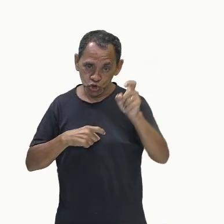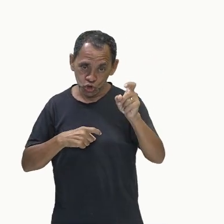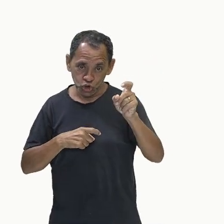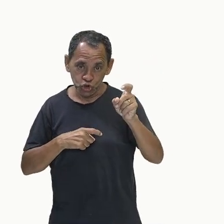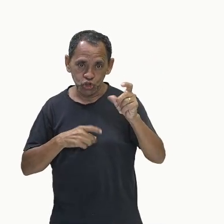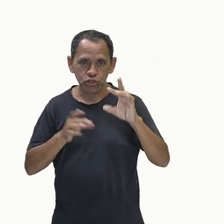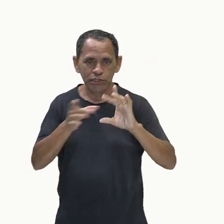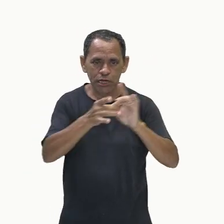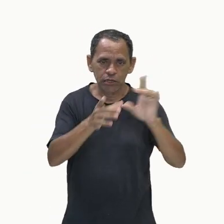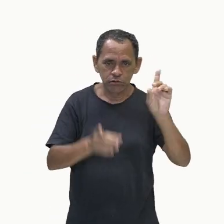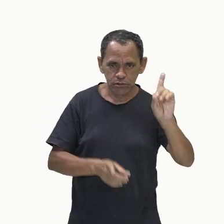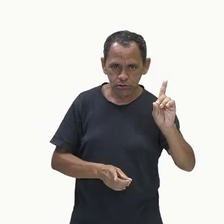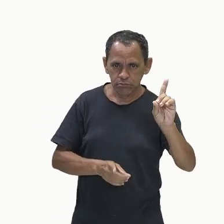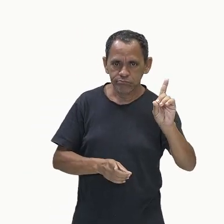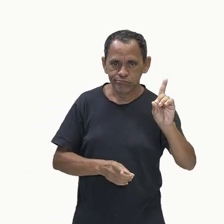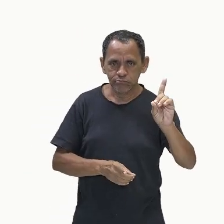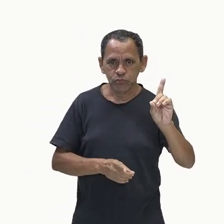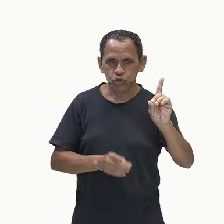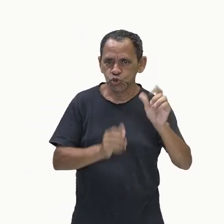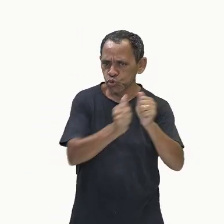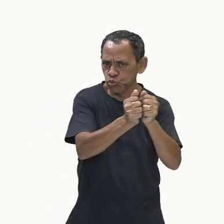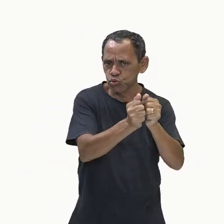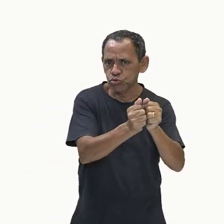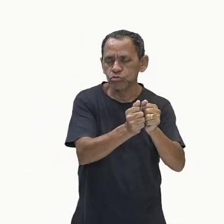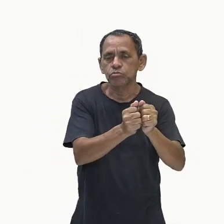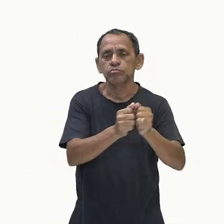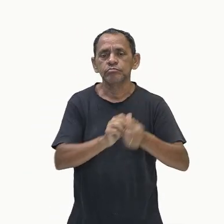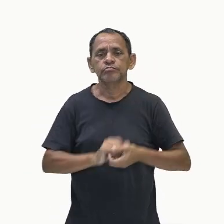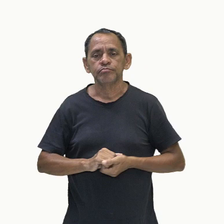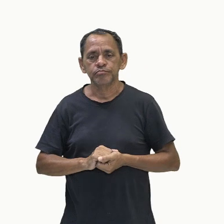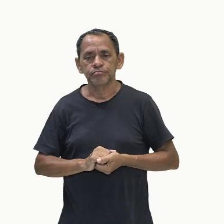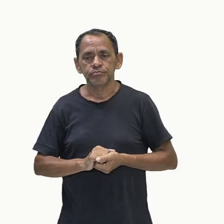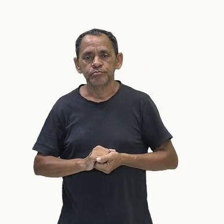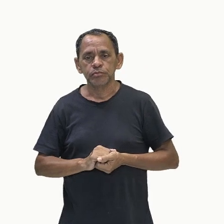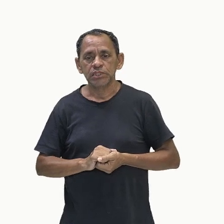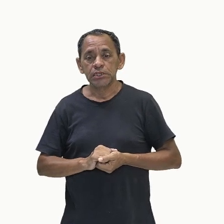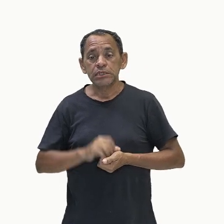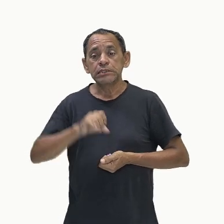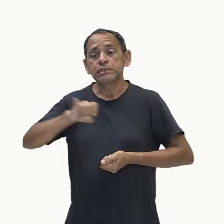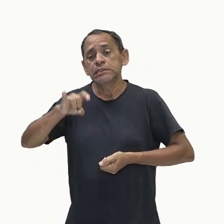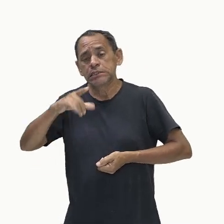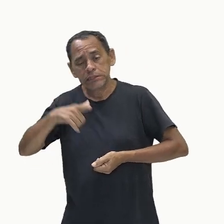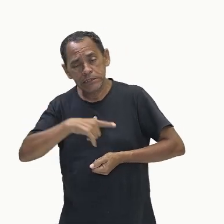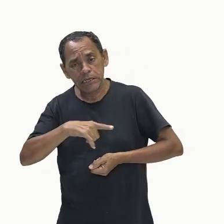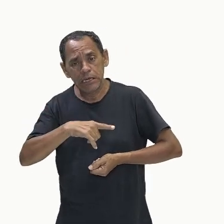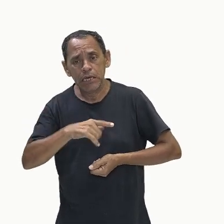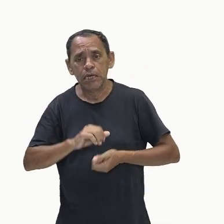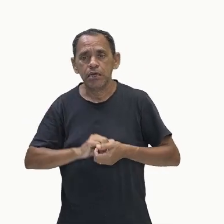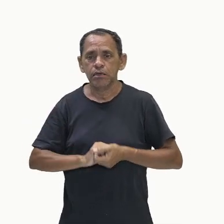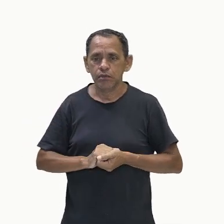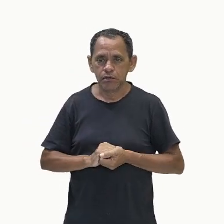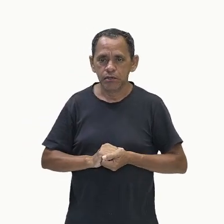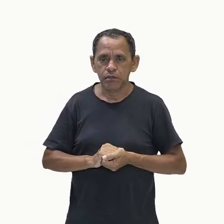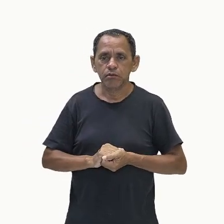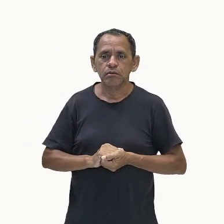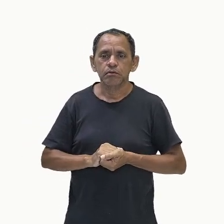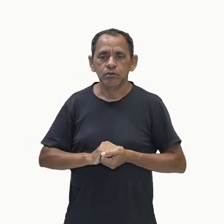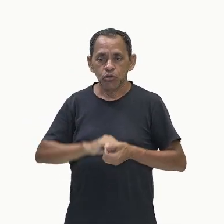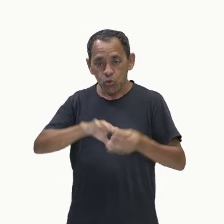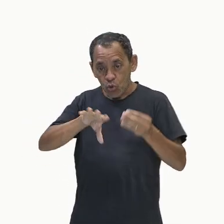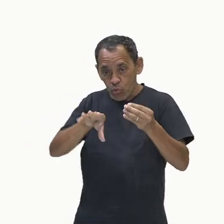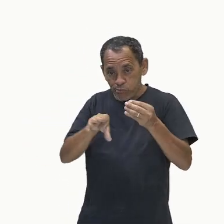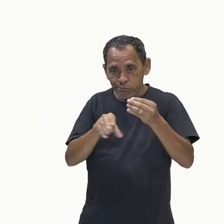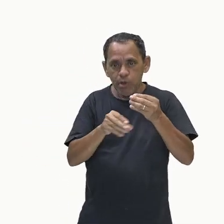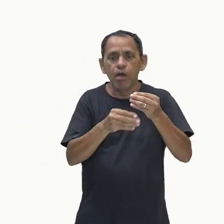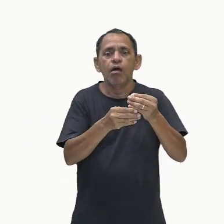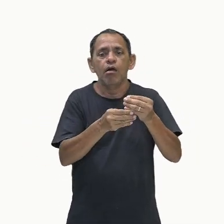que se apresenta aqui nessa tabela. Ela vai ter a condição, ela vai ser portadora